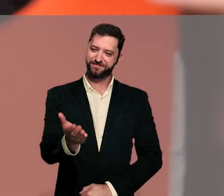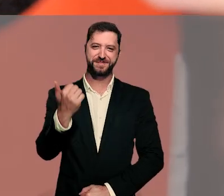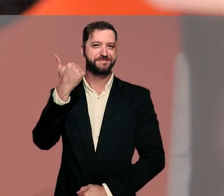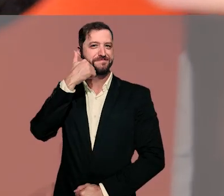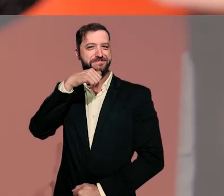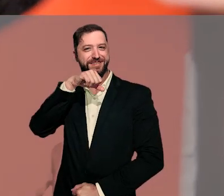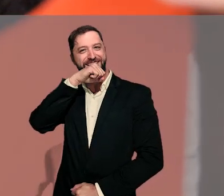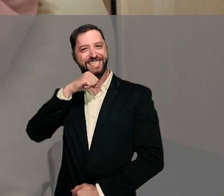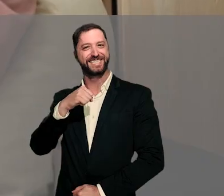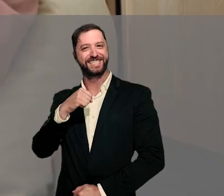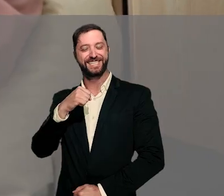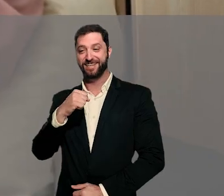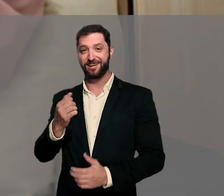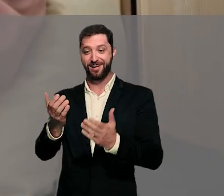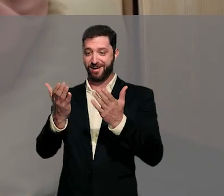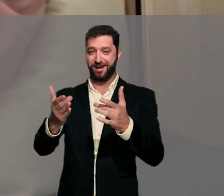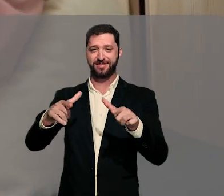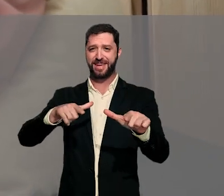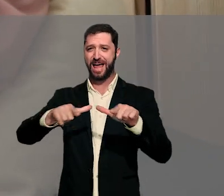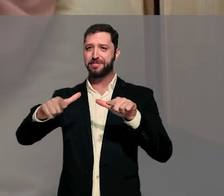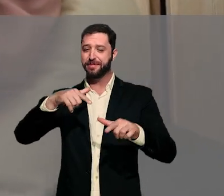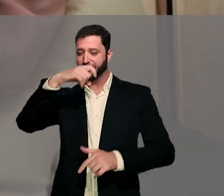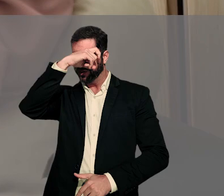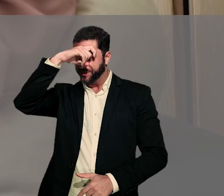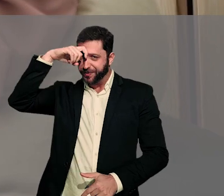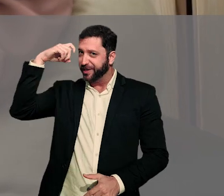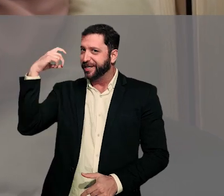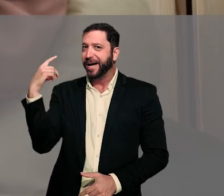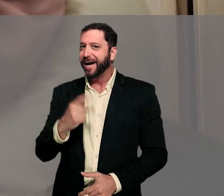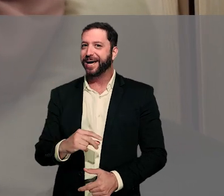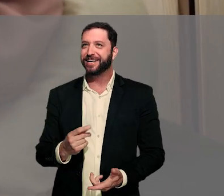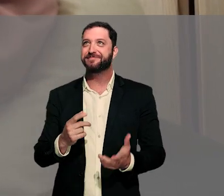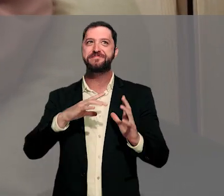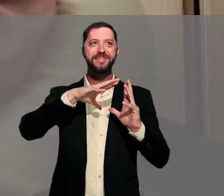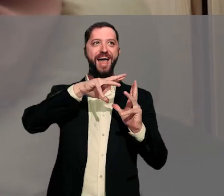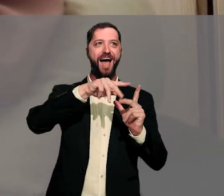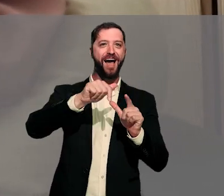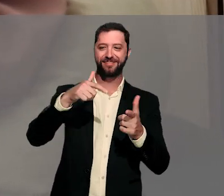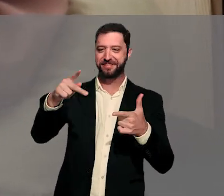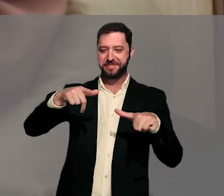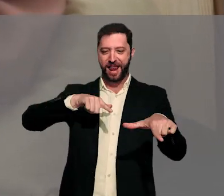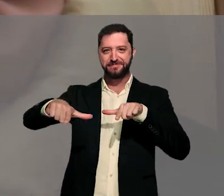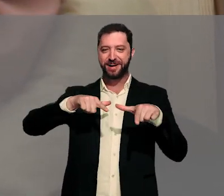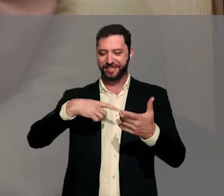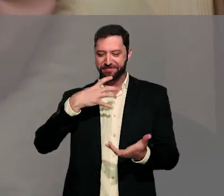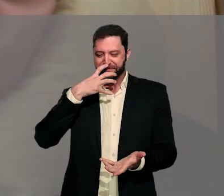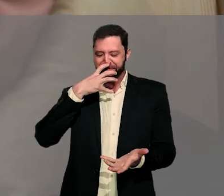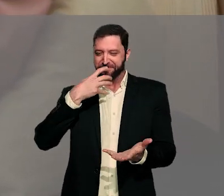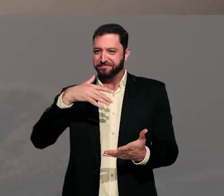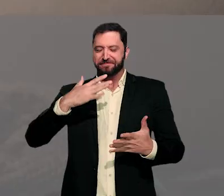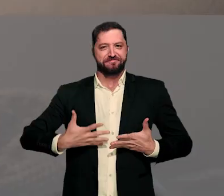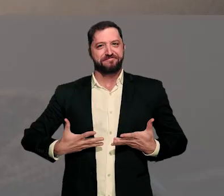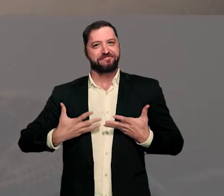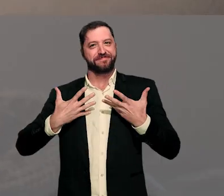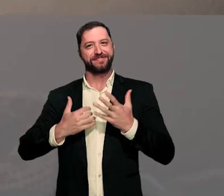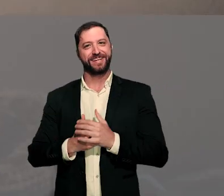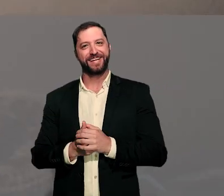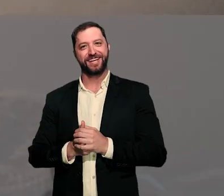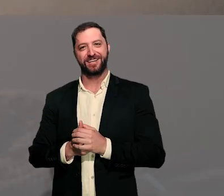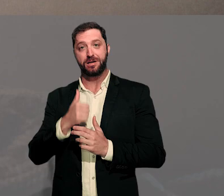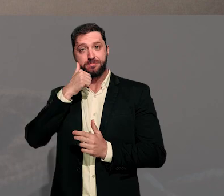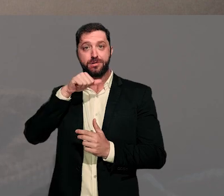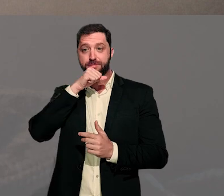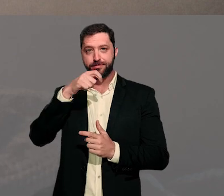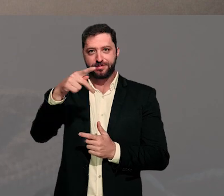Ser mãe. Eis o trabalho mais árduo e gratificante da face da Terra. Vida de mãe